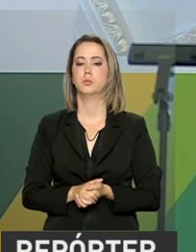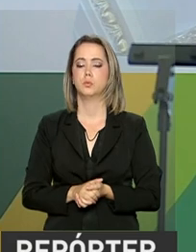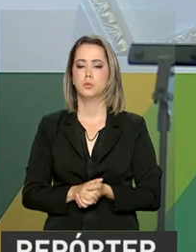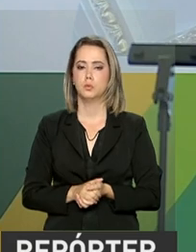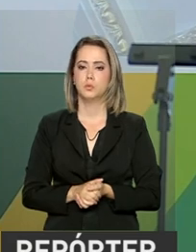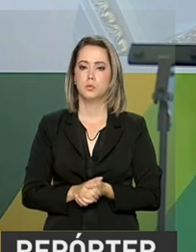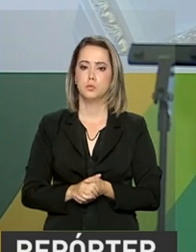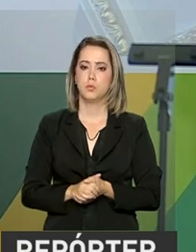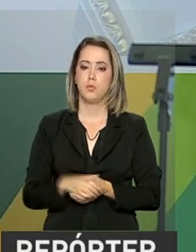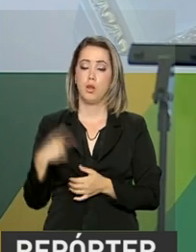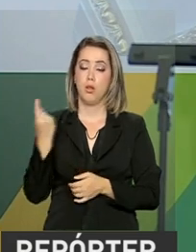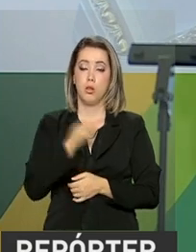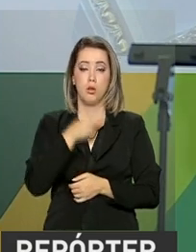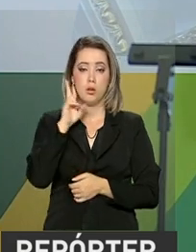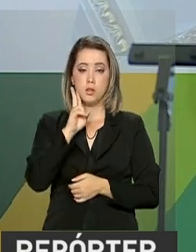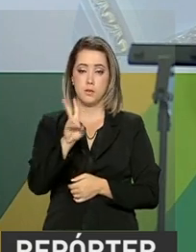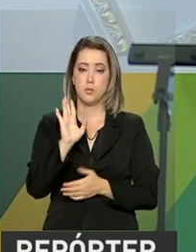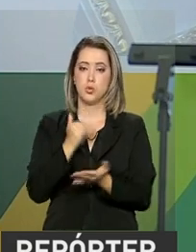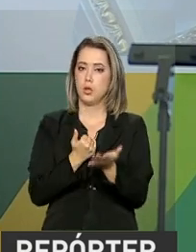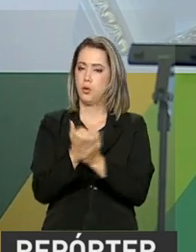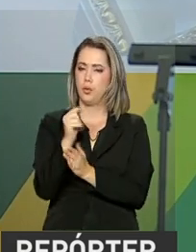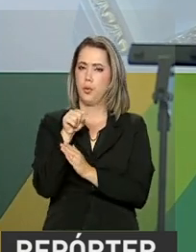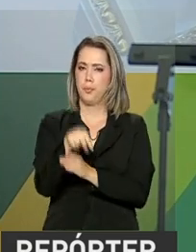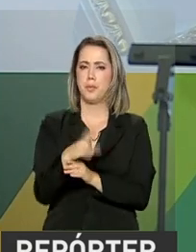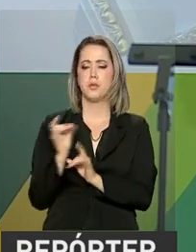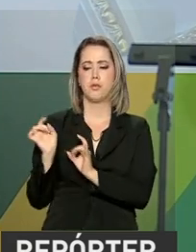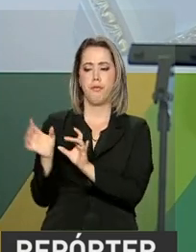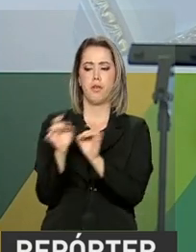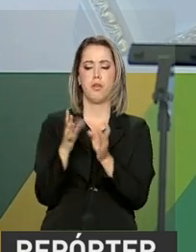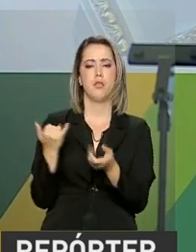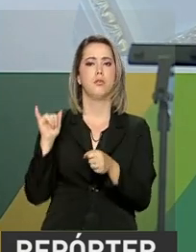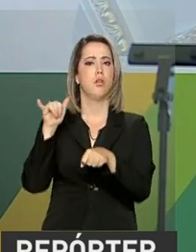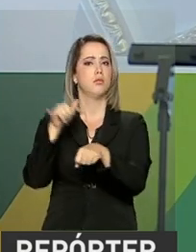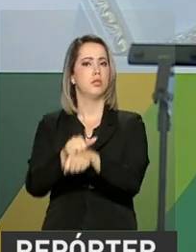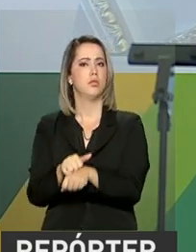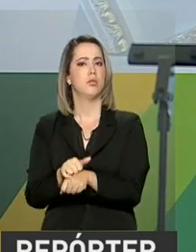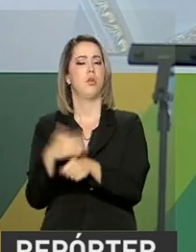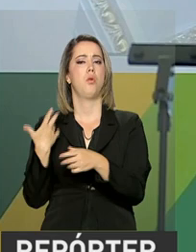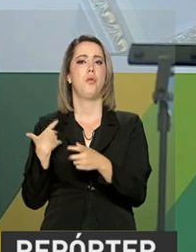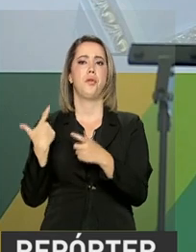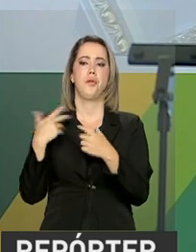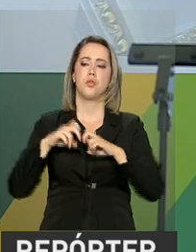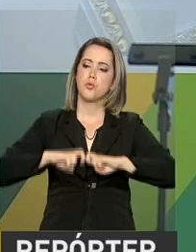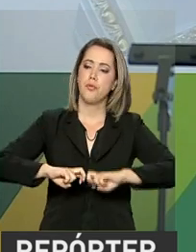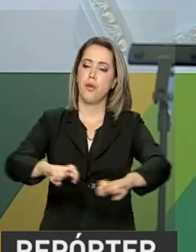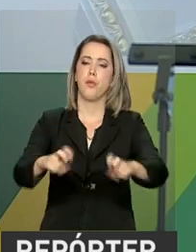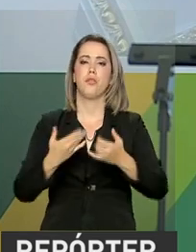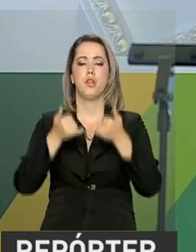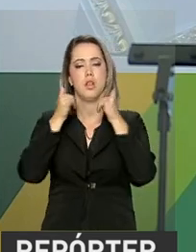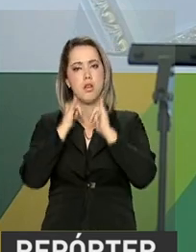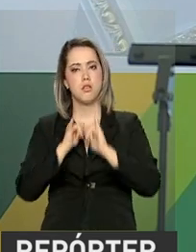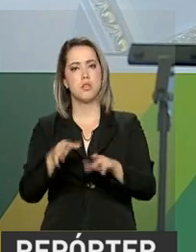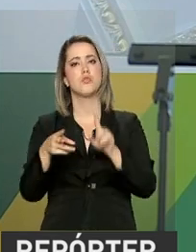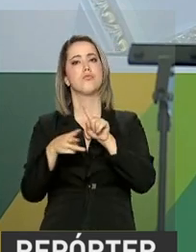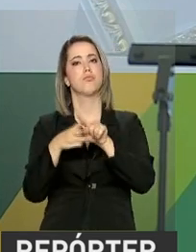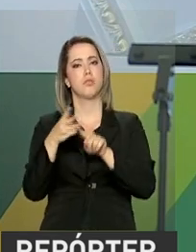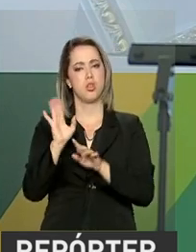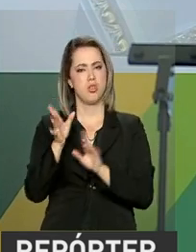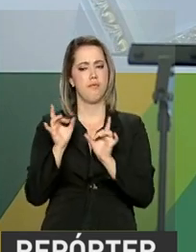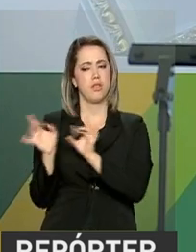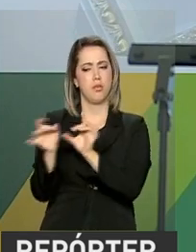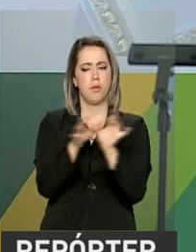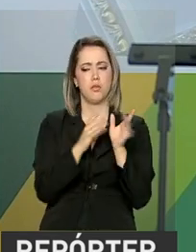leilões que estamos fazendo portos aeroportos rodovias ferrovias energia não é que as novas